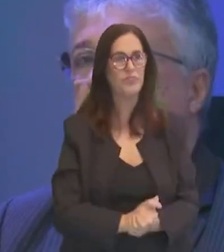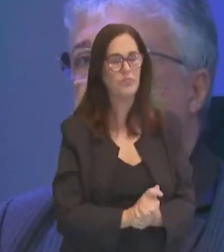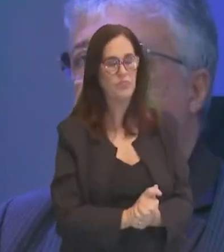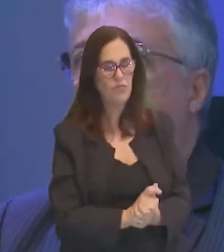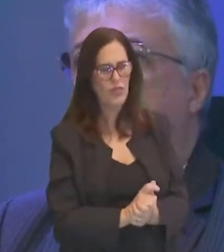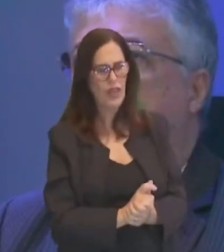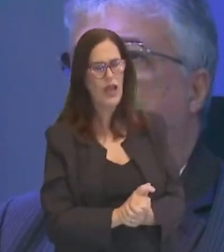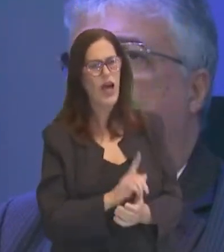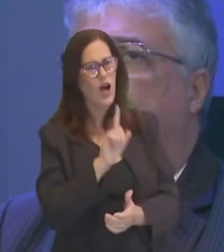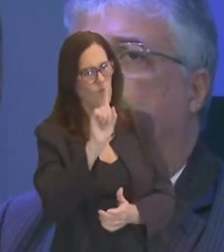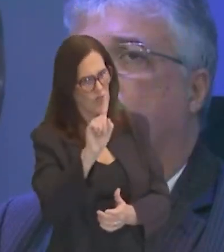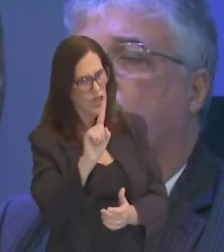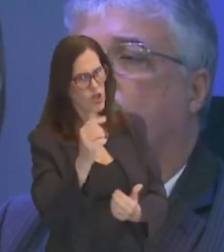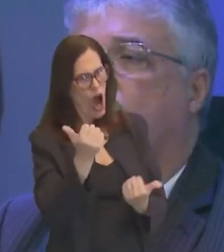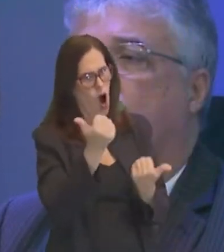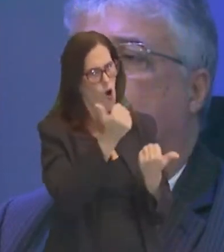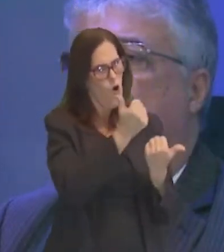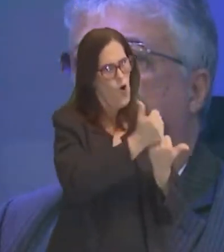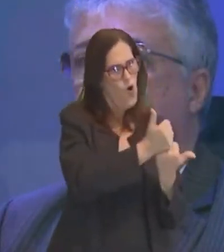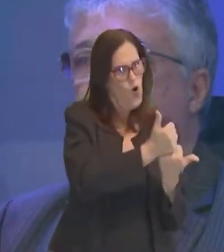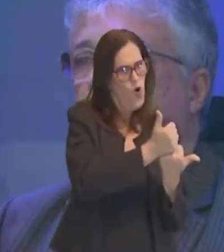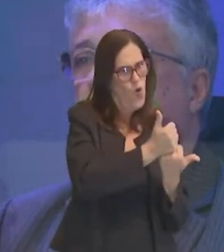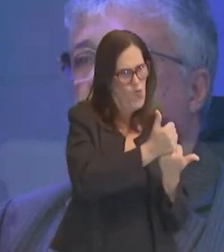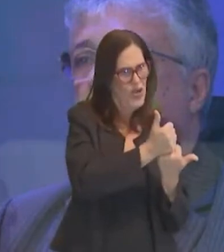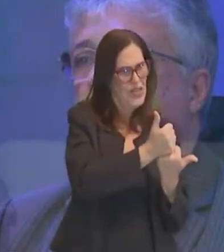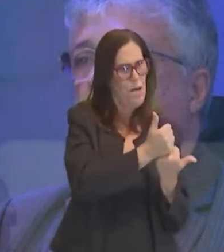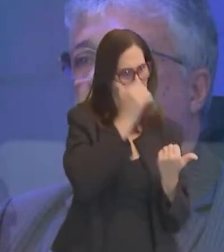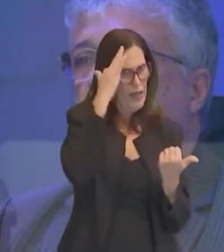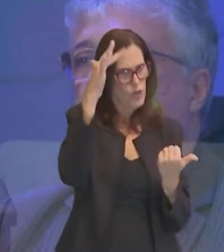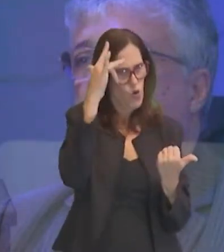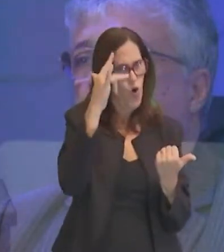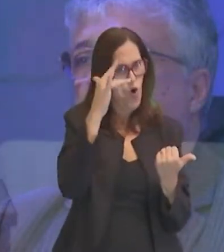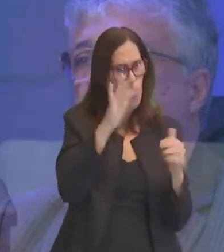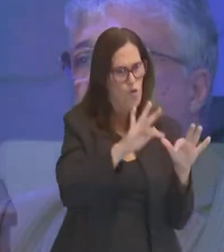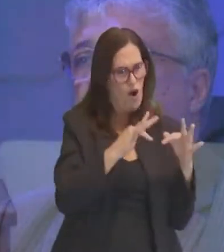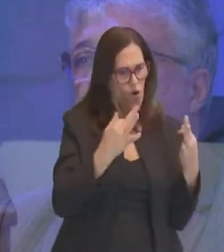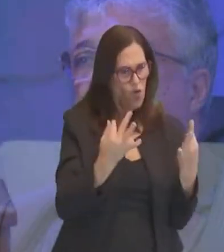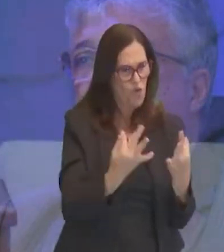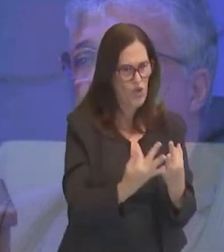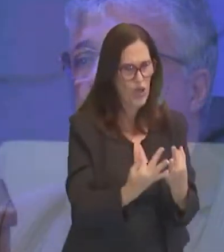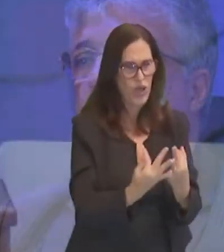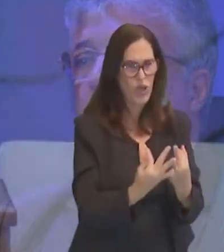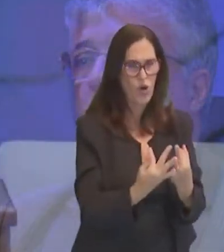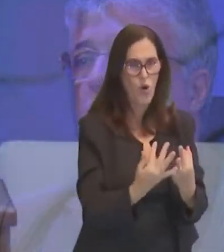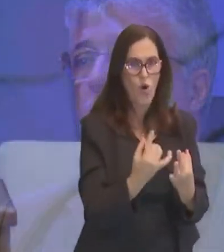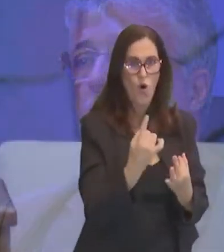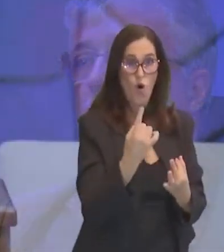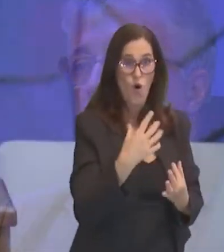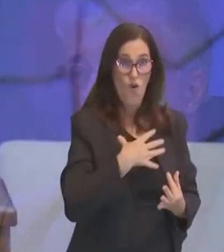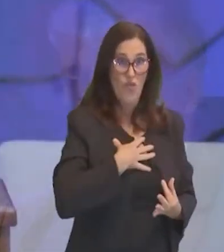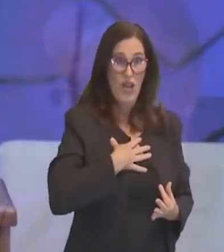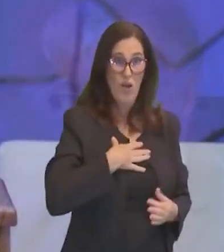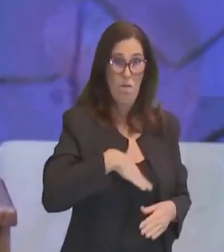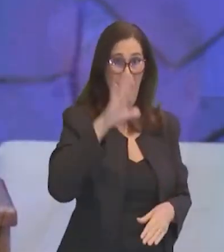Você já se colocou no lugar de uma família que teria como filho mais velho o seu irmão,